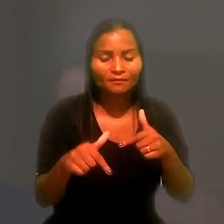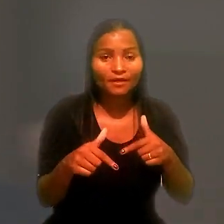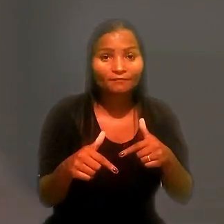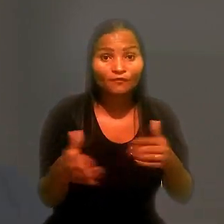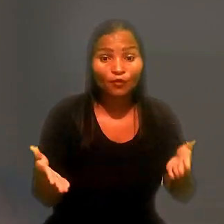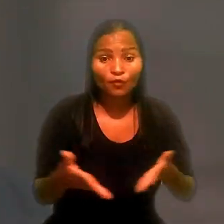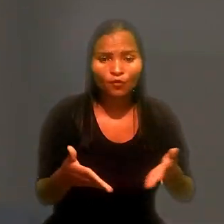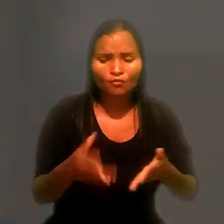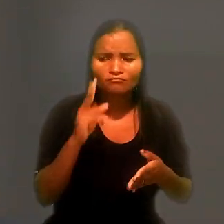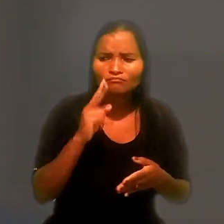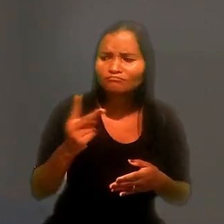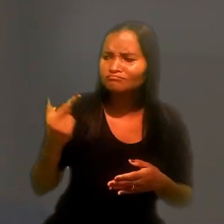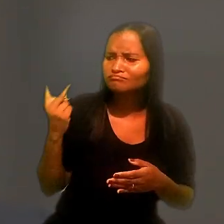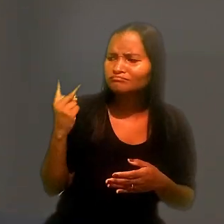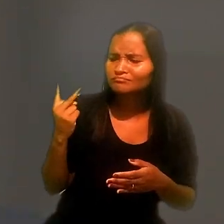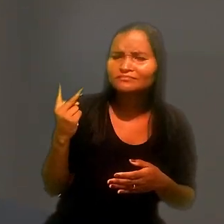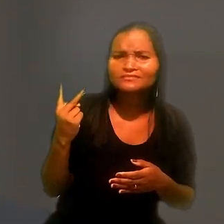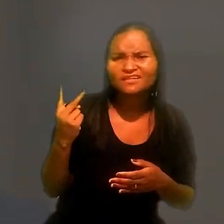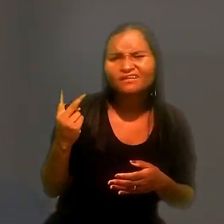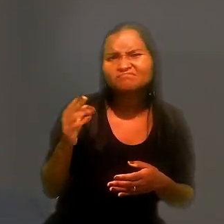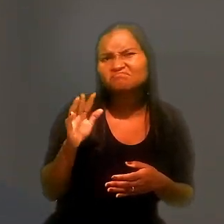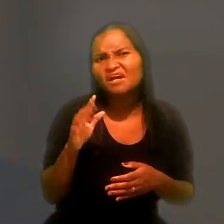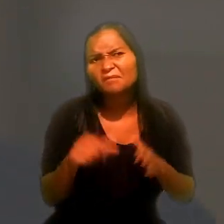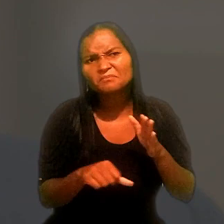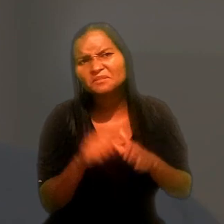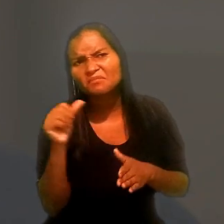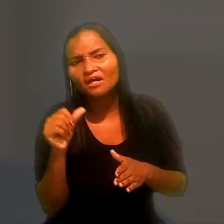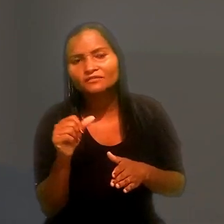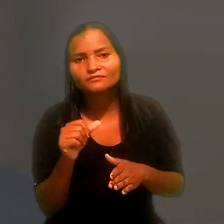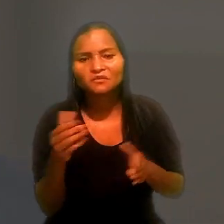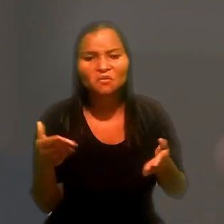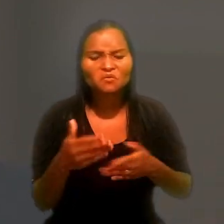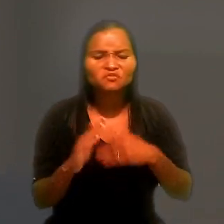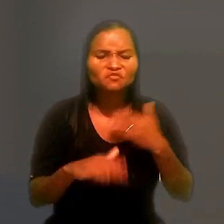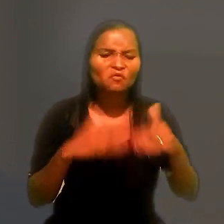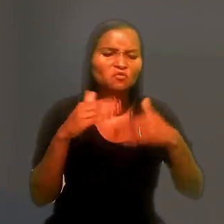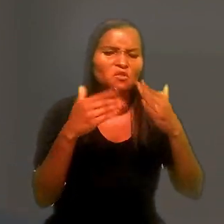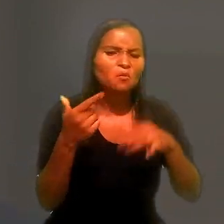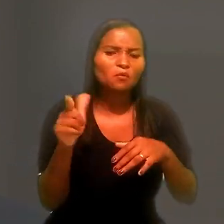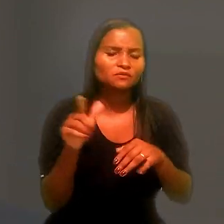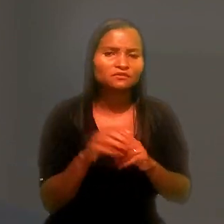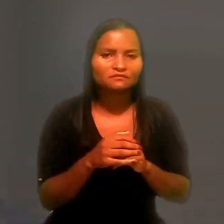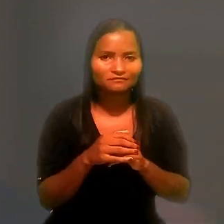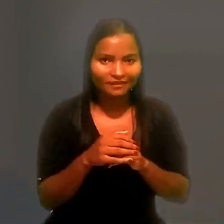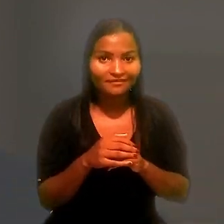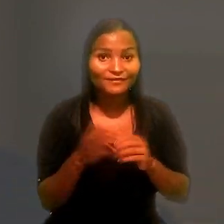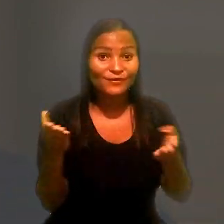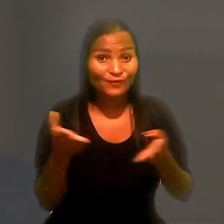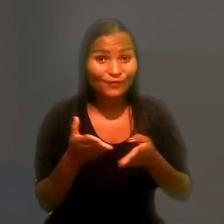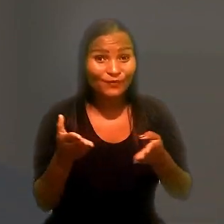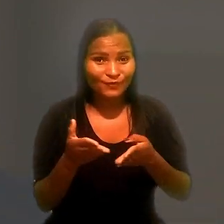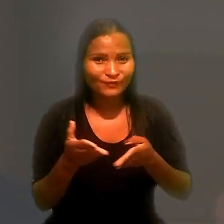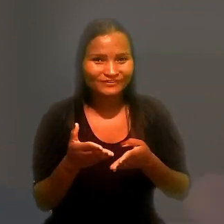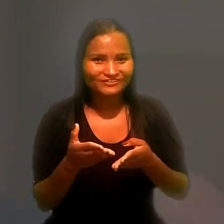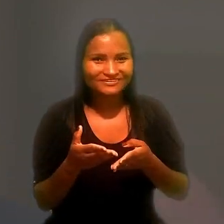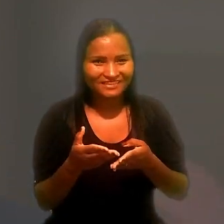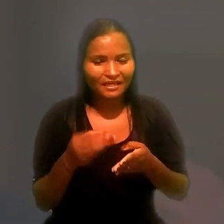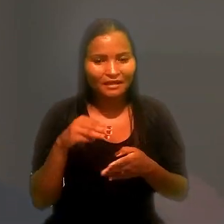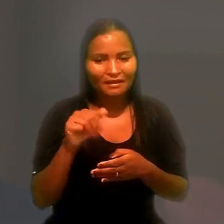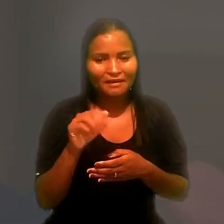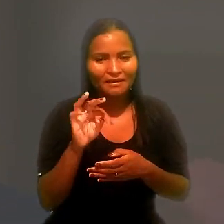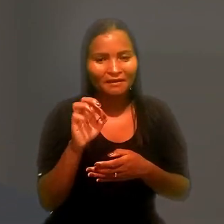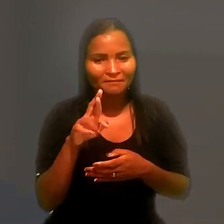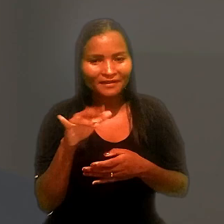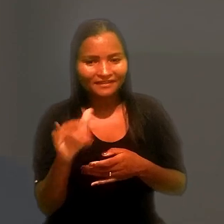se você olhar para trás, mas isso era primário. Hoje a evolução é outra. Hoje, inclusive, a matéria